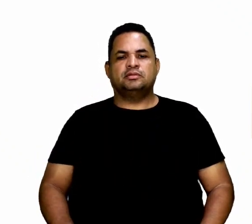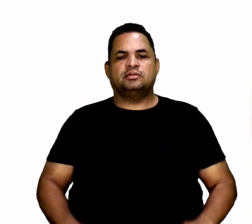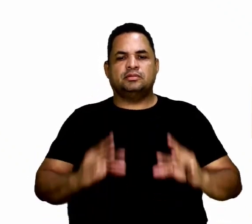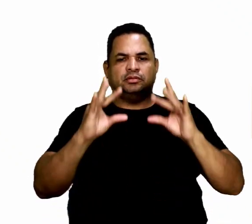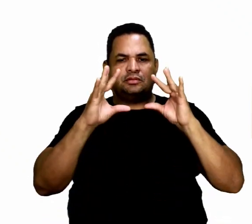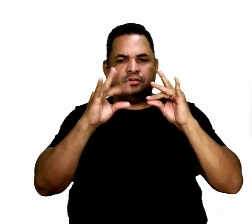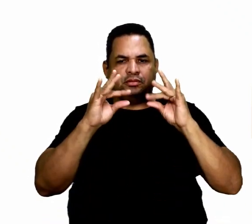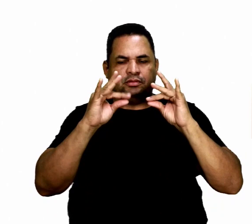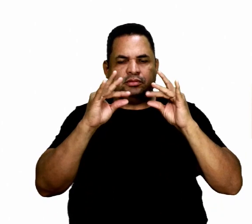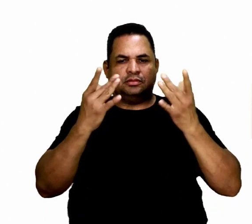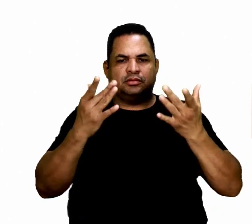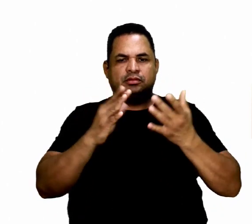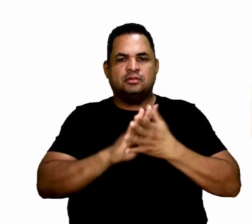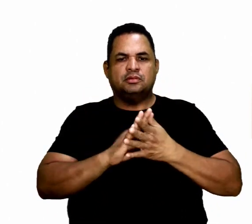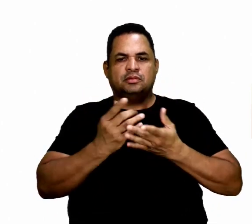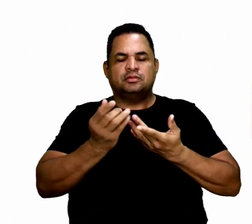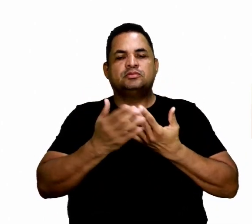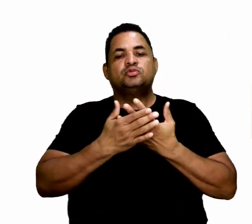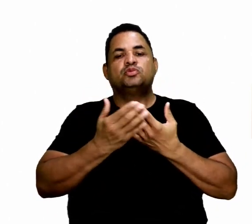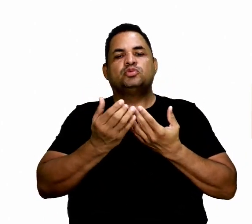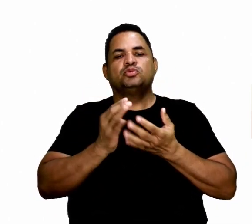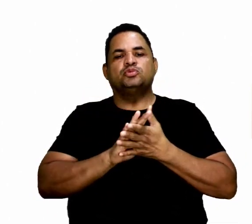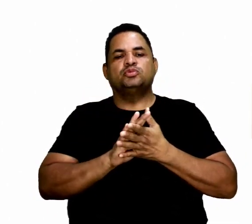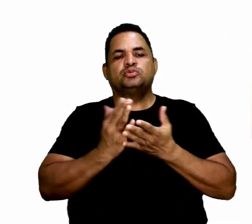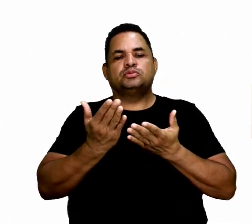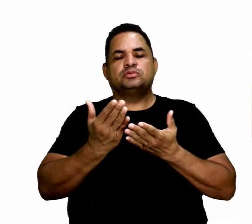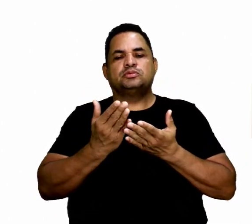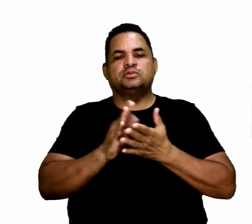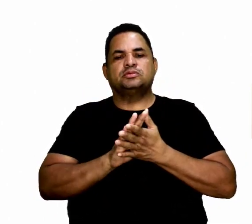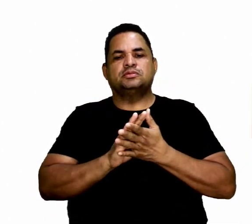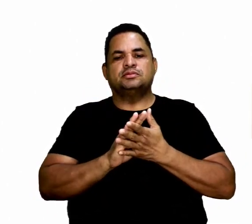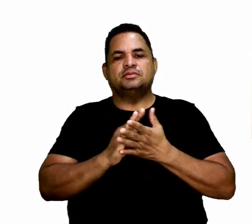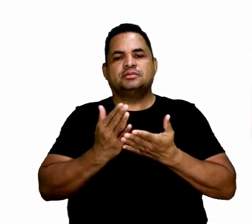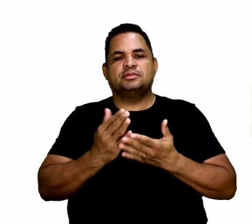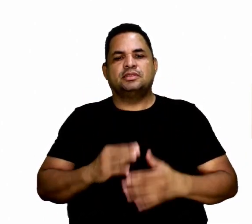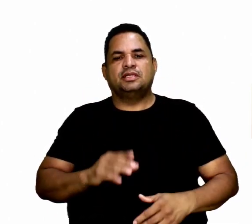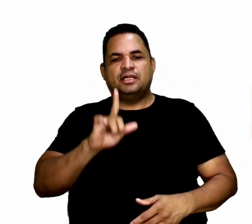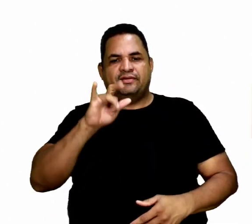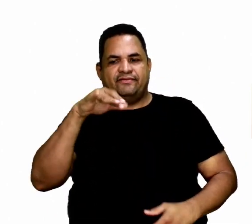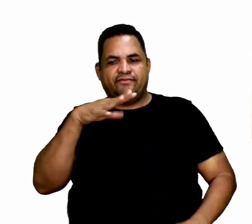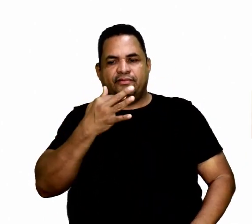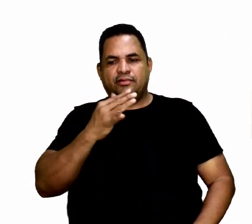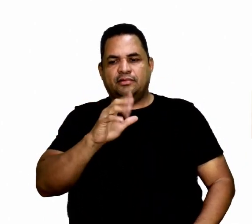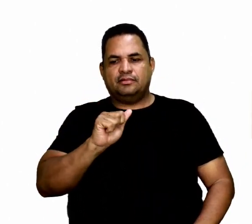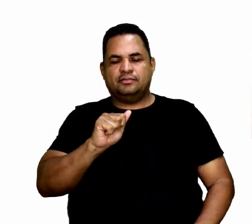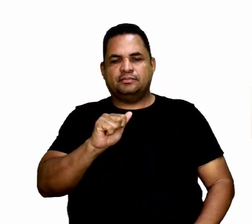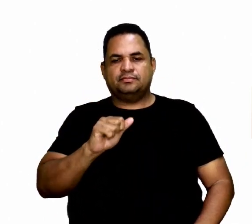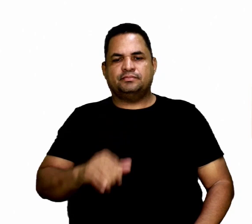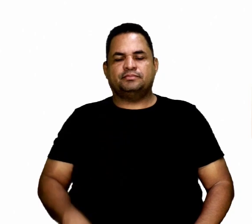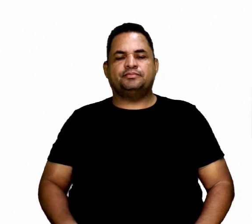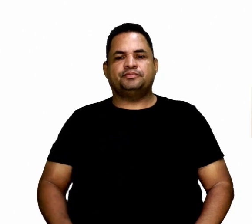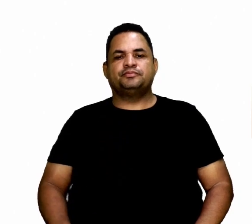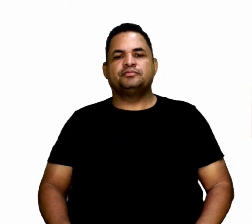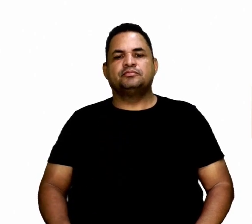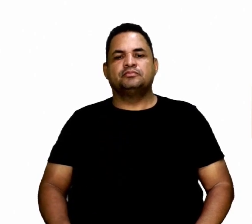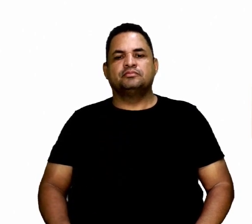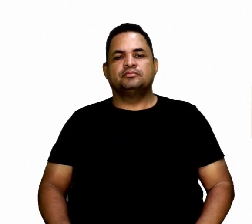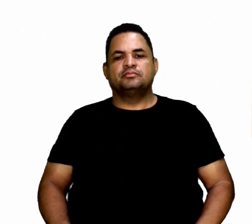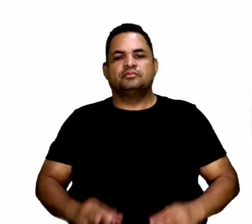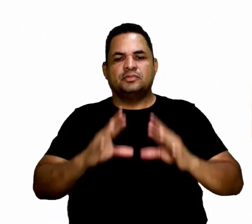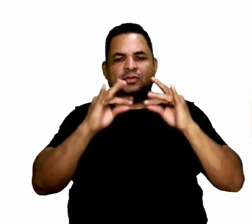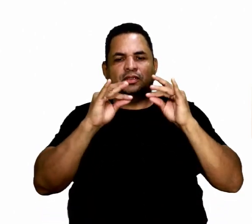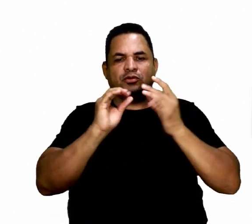líquido do sistema linfático. O líquido do sistema sanguíneo é o sangue, entendeu? A linfa é o líquido do